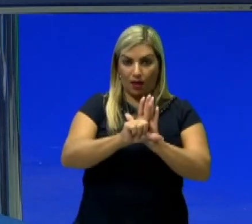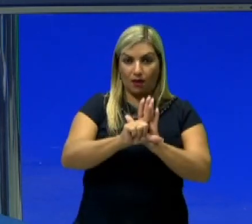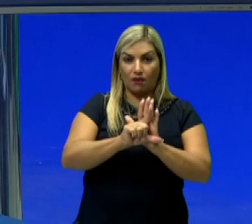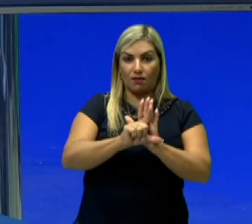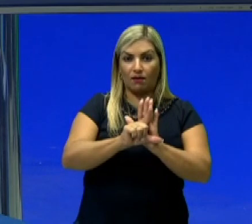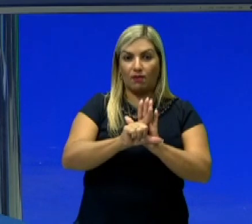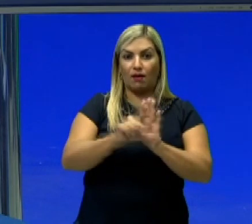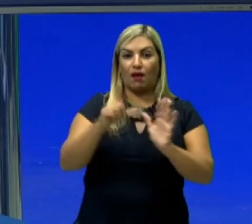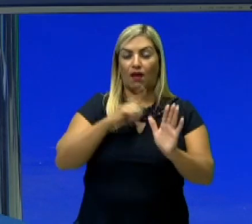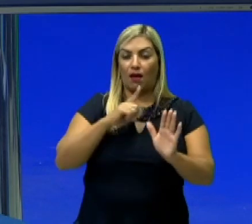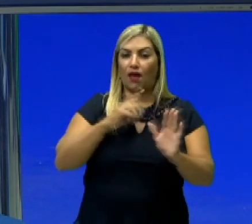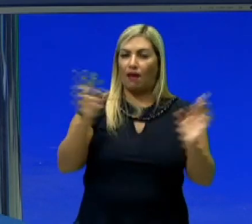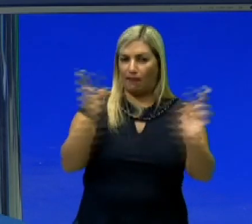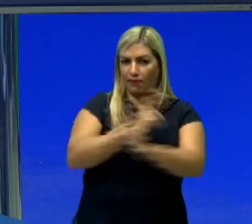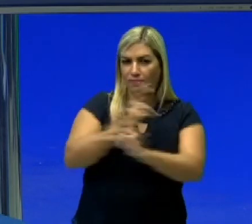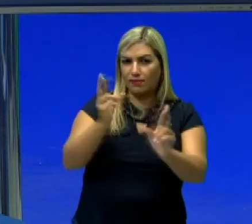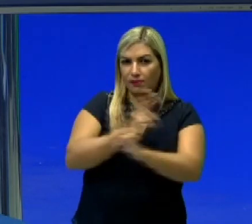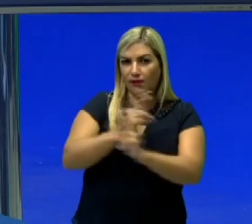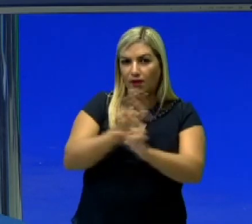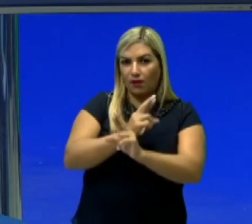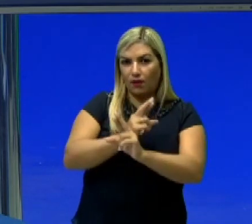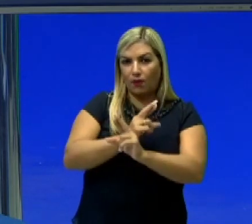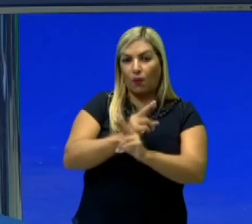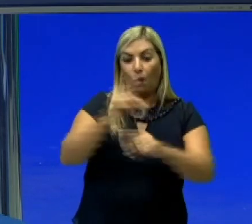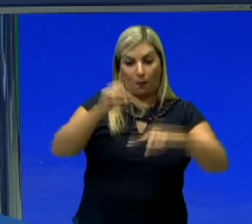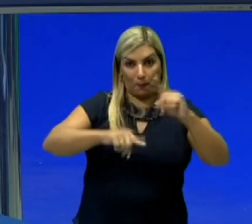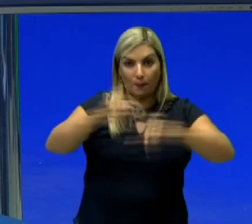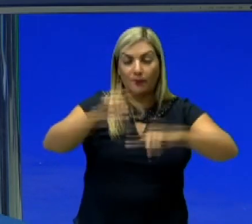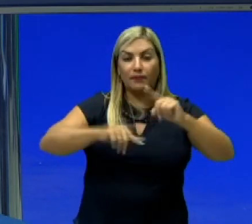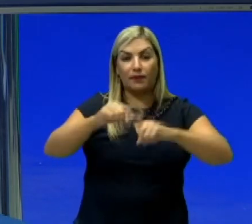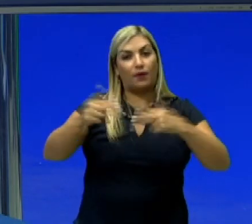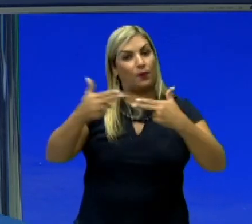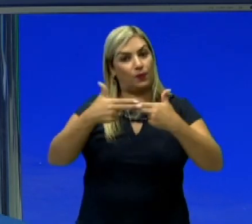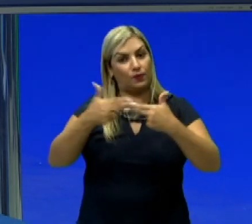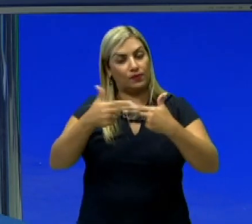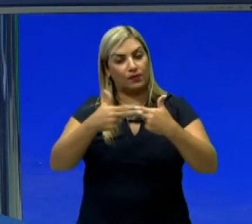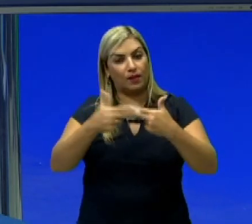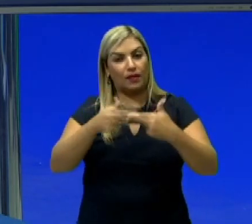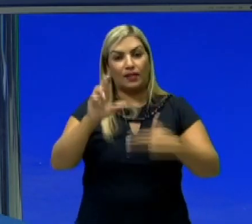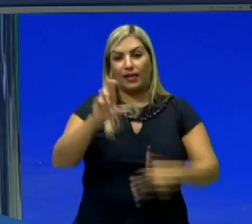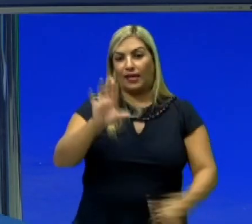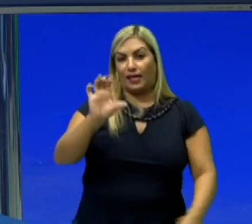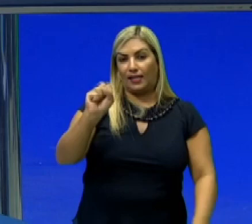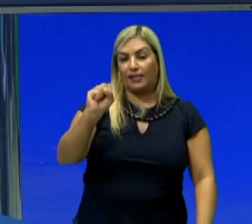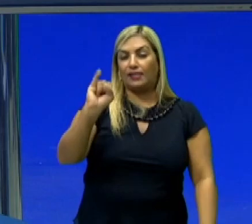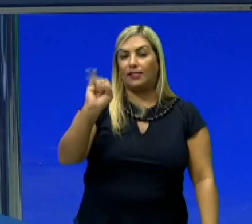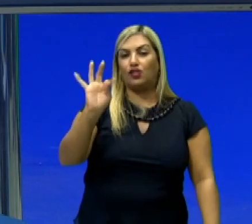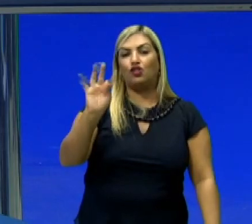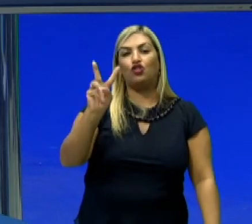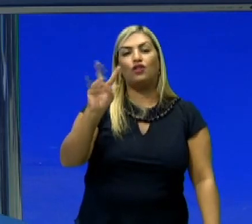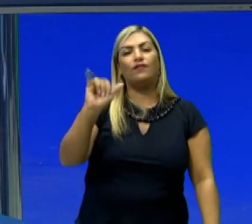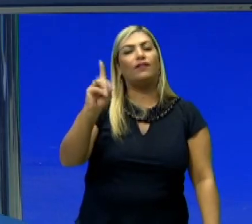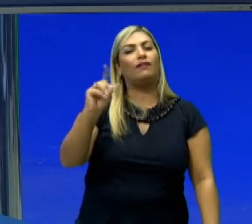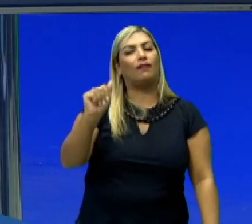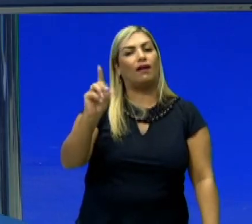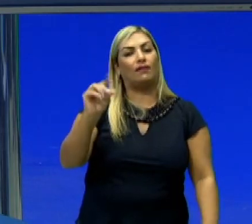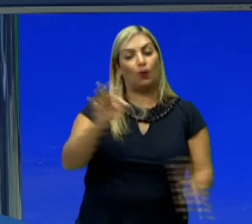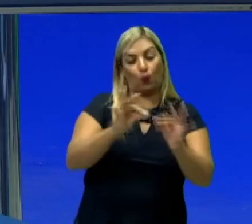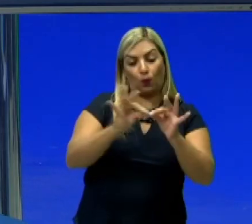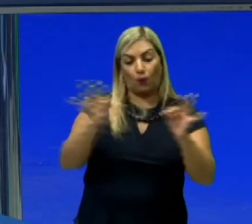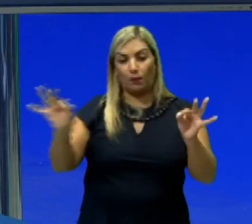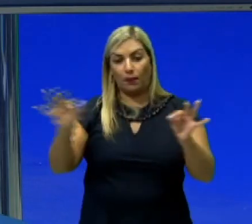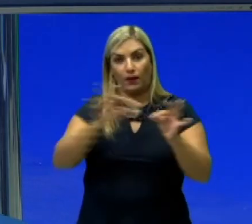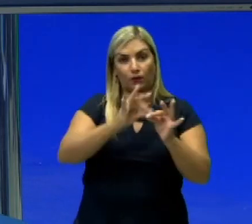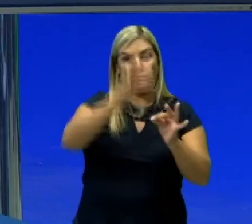falar fazer a relação com o material que está sendo utilizado, a resistividade no caso, o comprimento e a